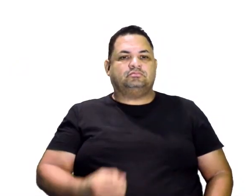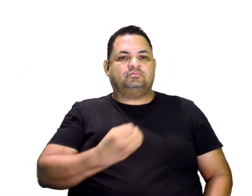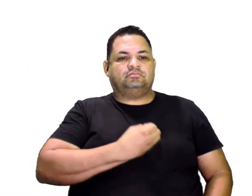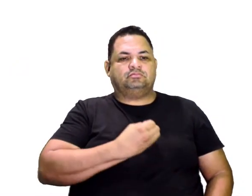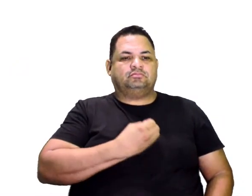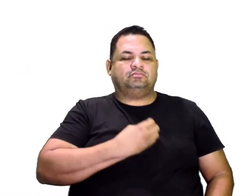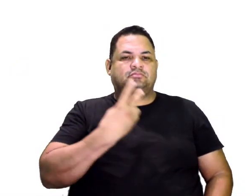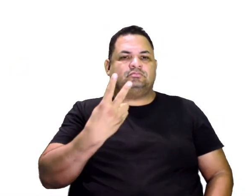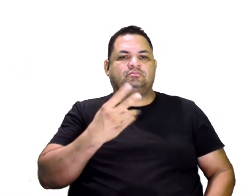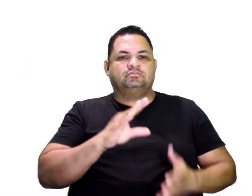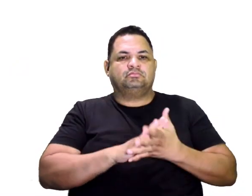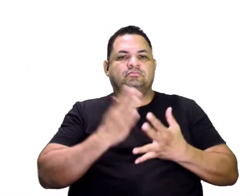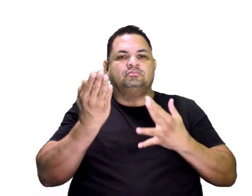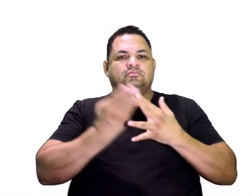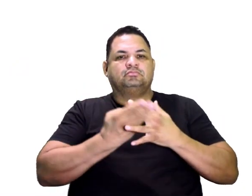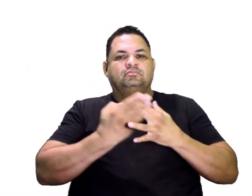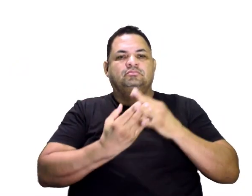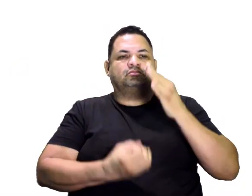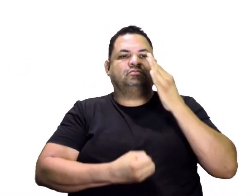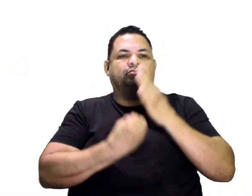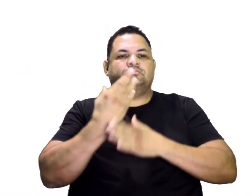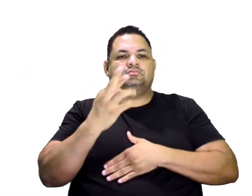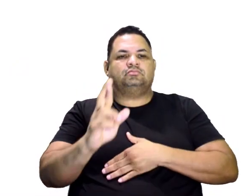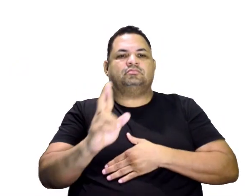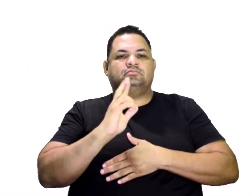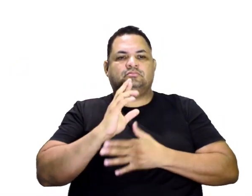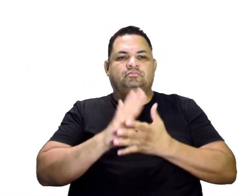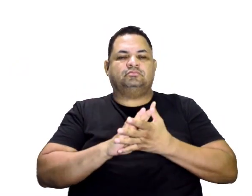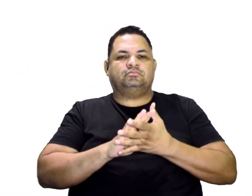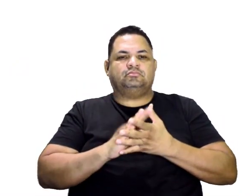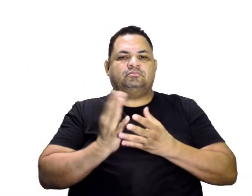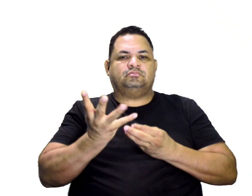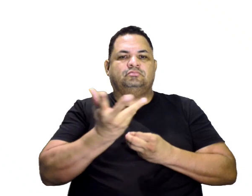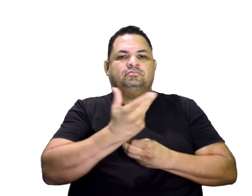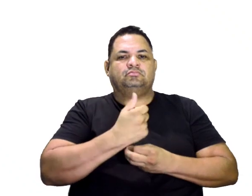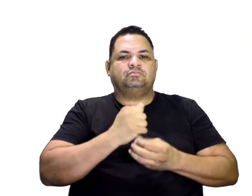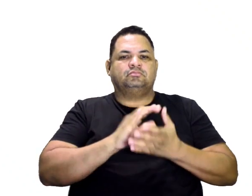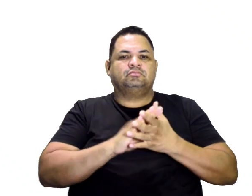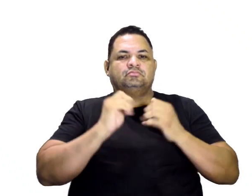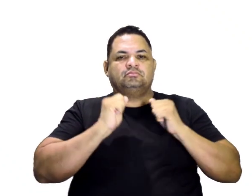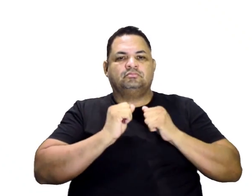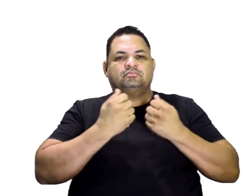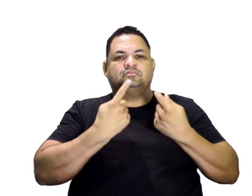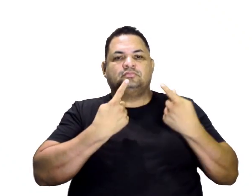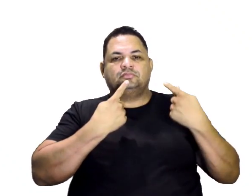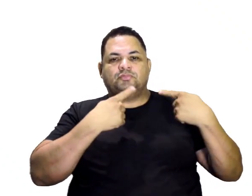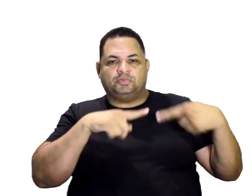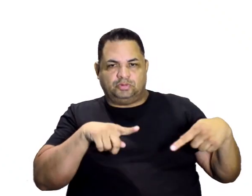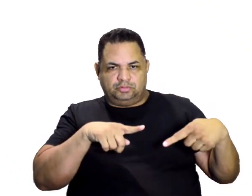Questão 2. O barroco surge como resposta no campo artístico ao